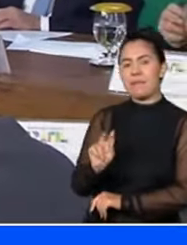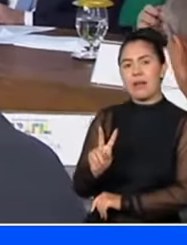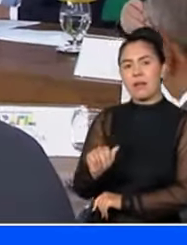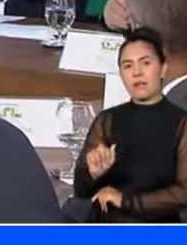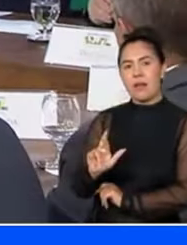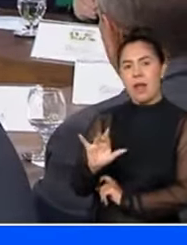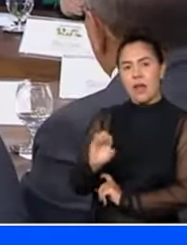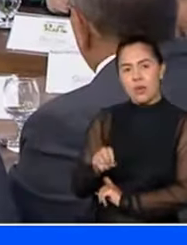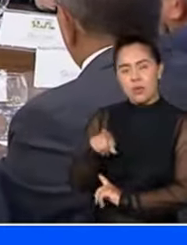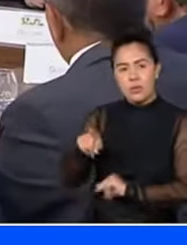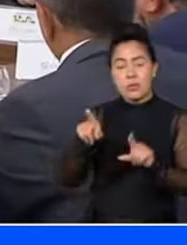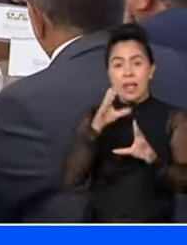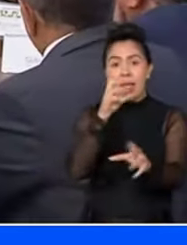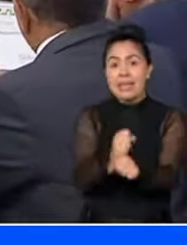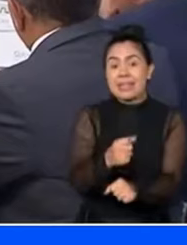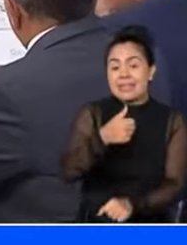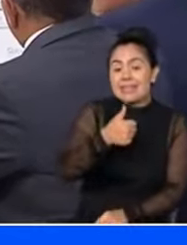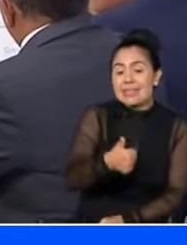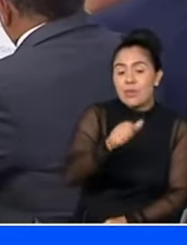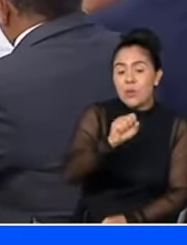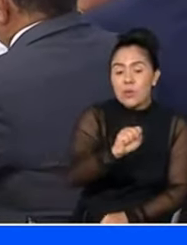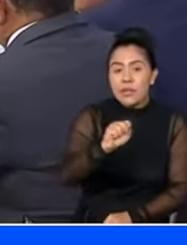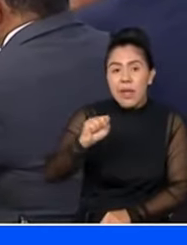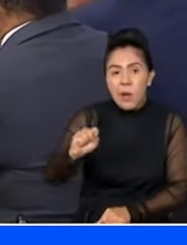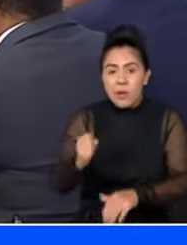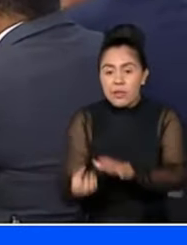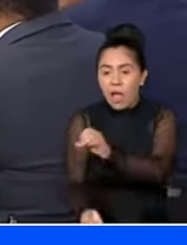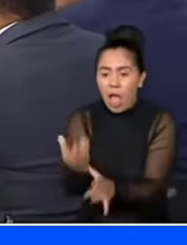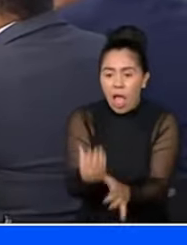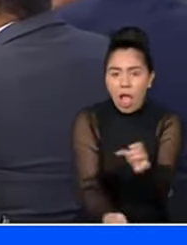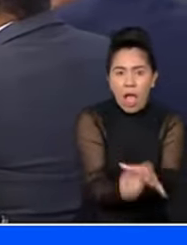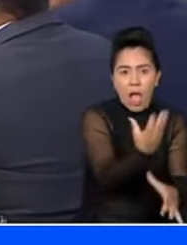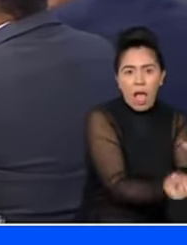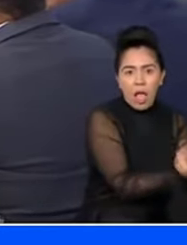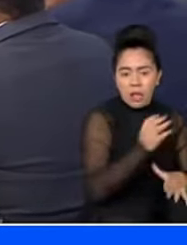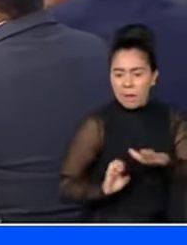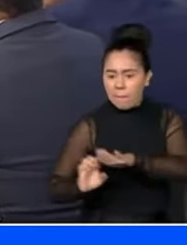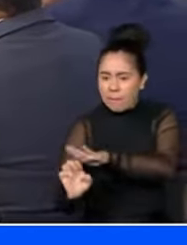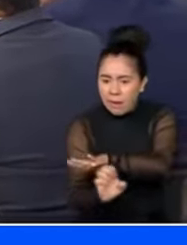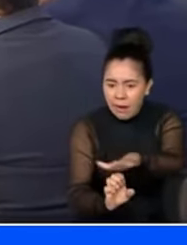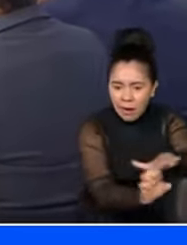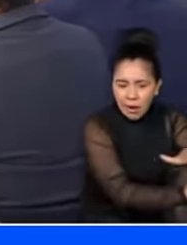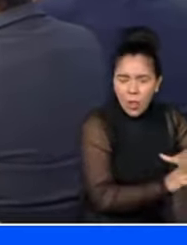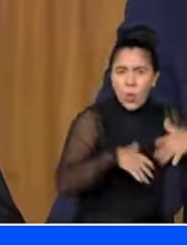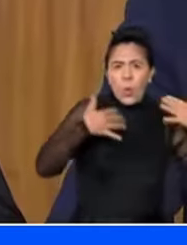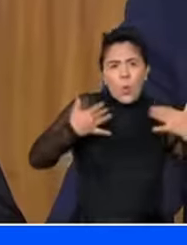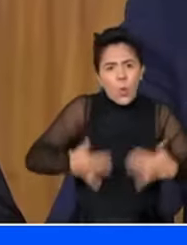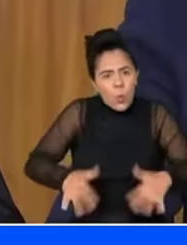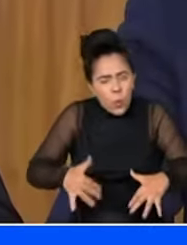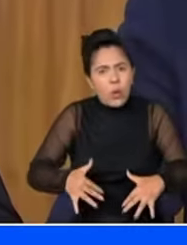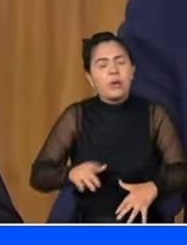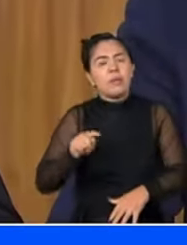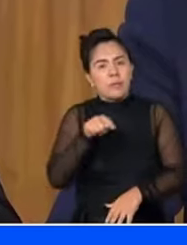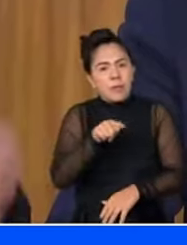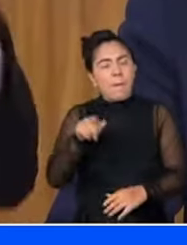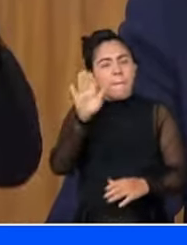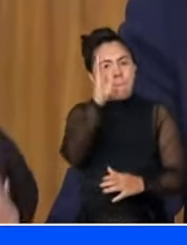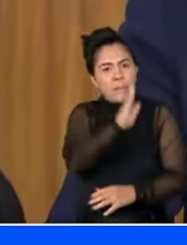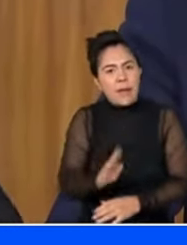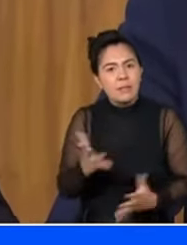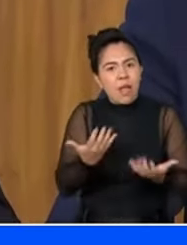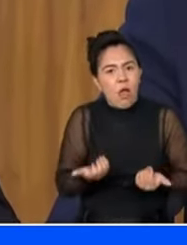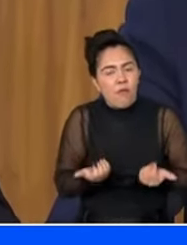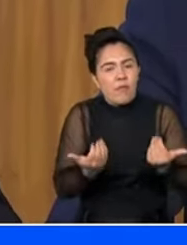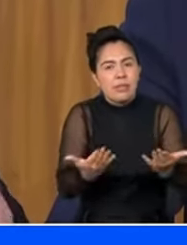188 mercados abertos. O ministro Favaro também é incansável nessa luta conosco. O Brasil buscando dar segurança alimentar no mundo